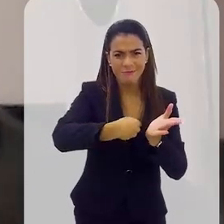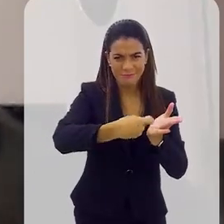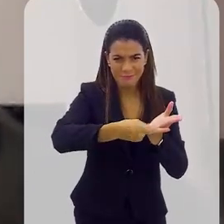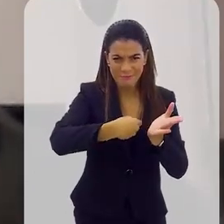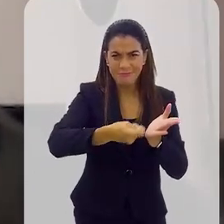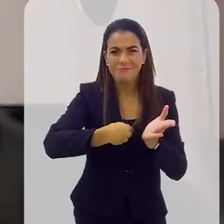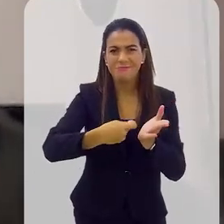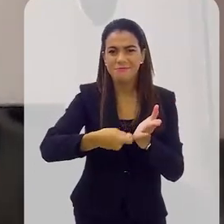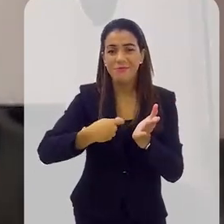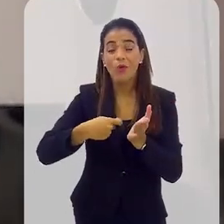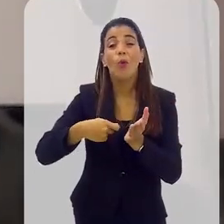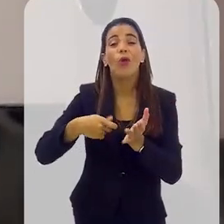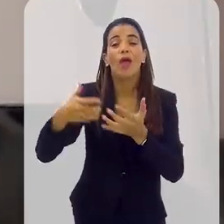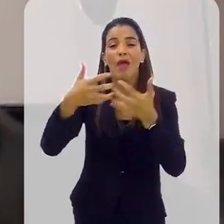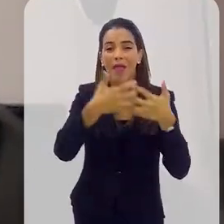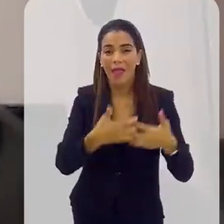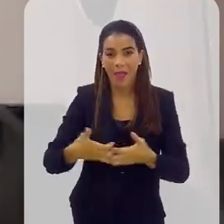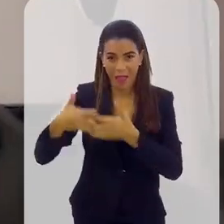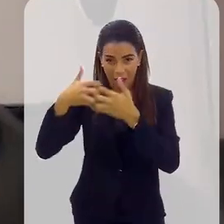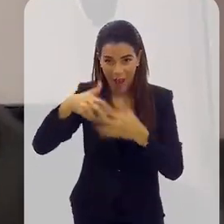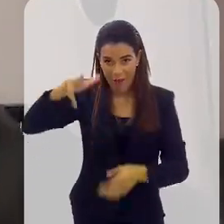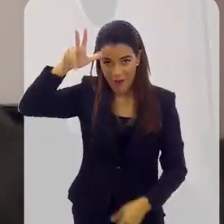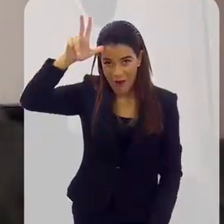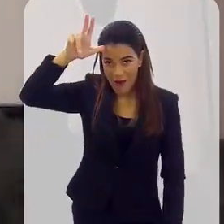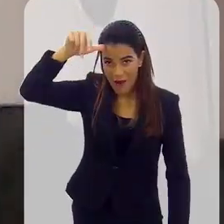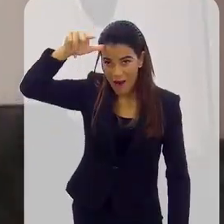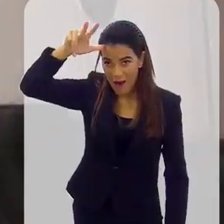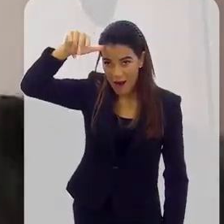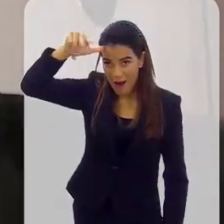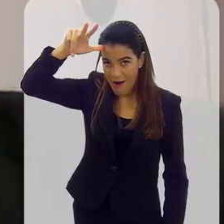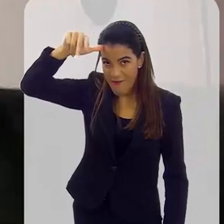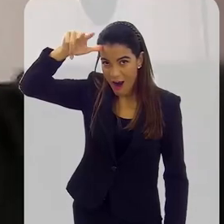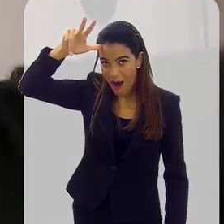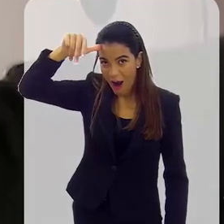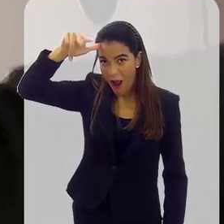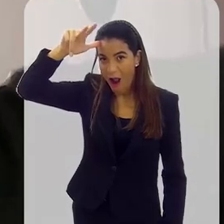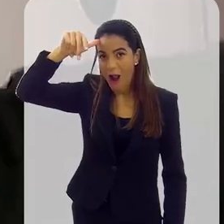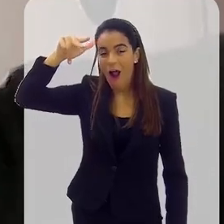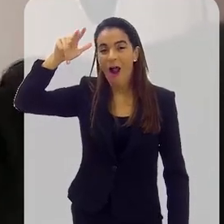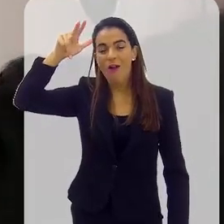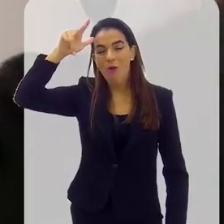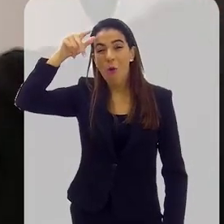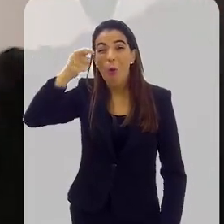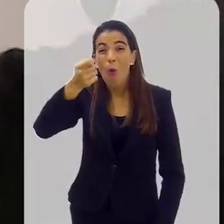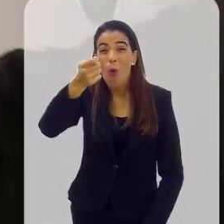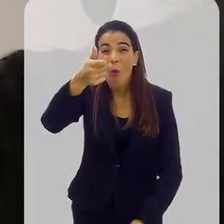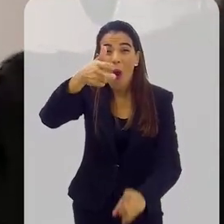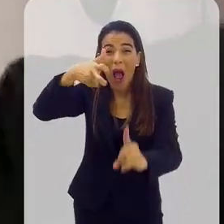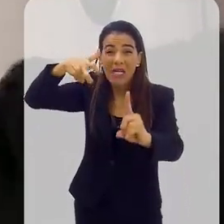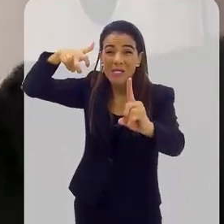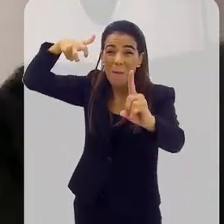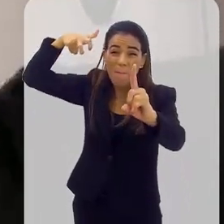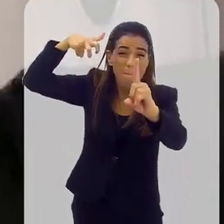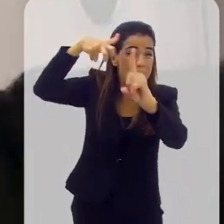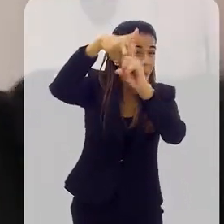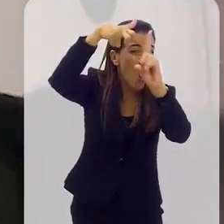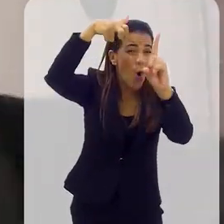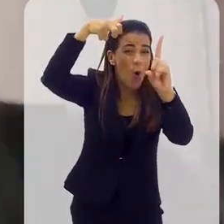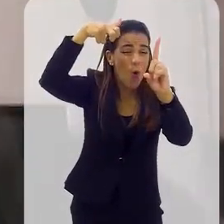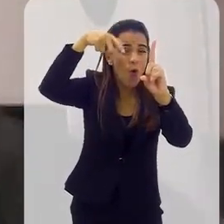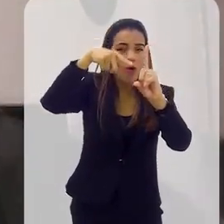momentos, inclusive no carro do cavalo, aquele carro do cavalo, que o cavalo quase bateu na torre de